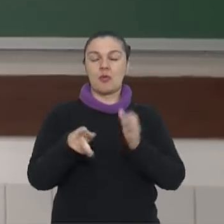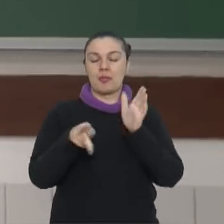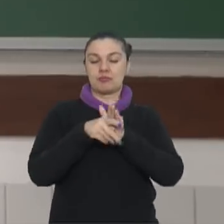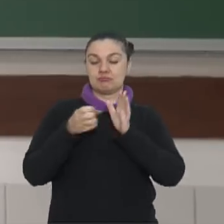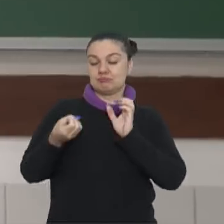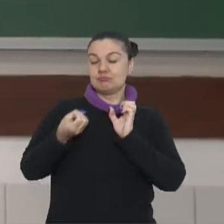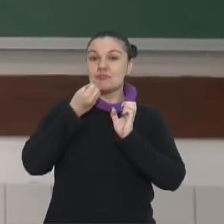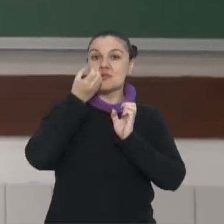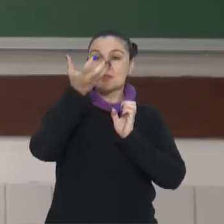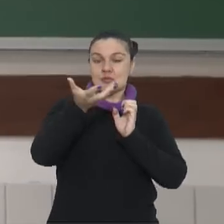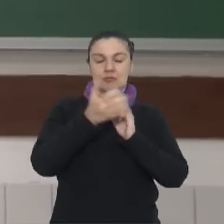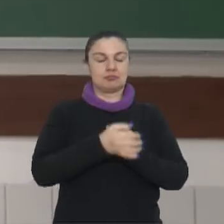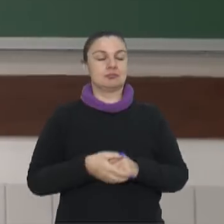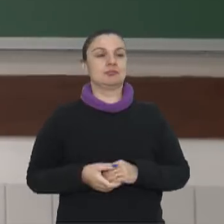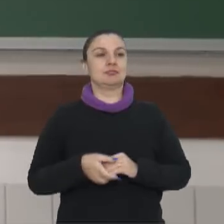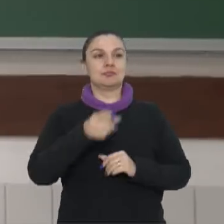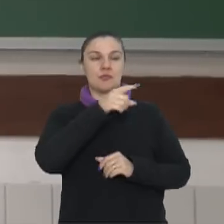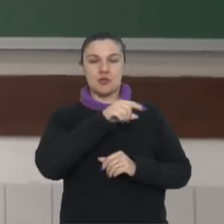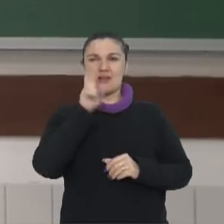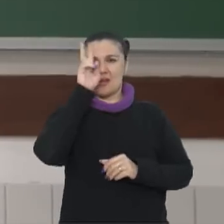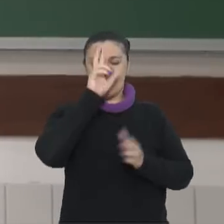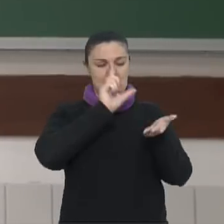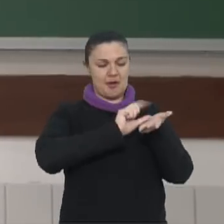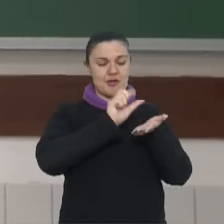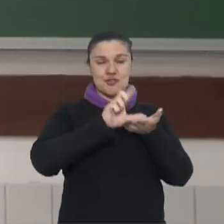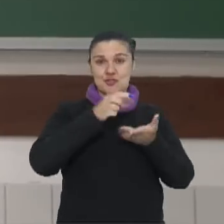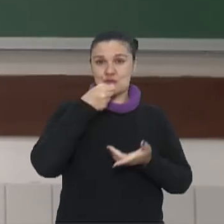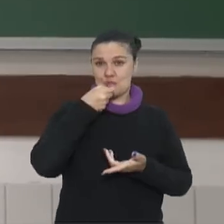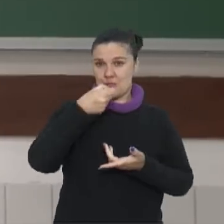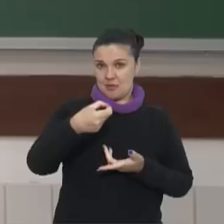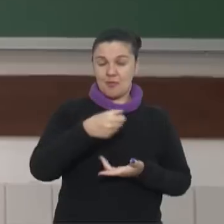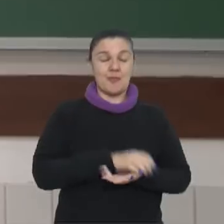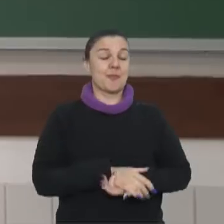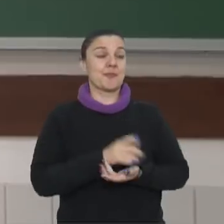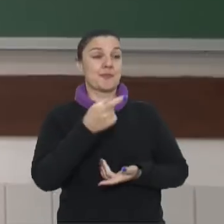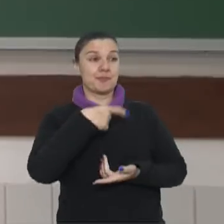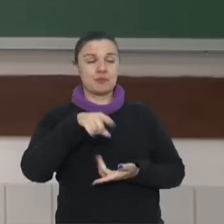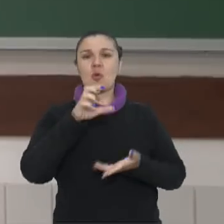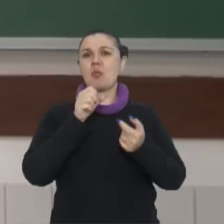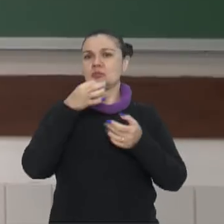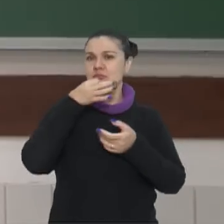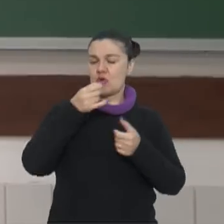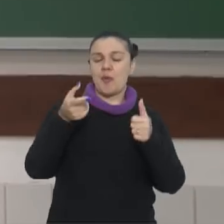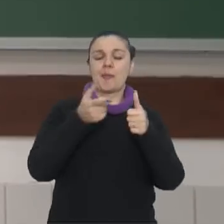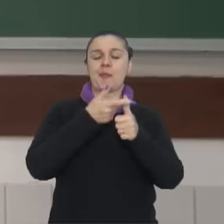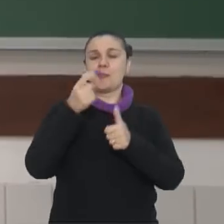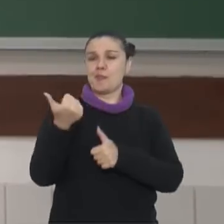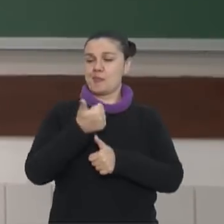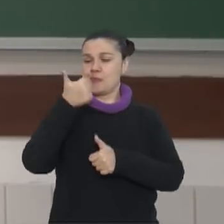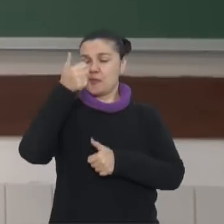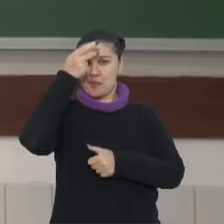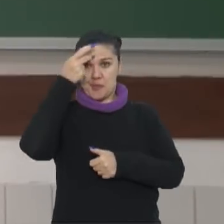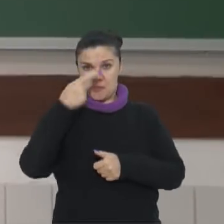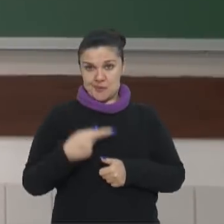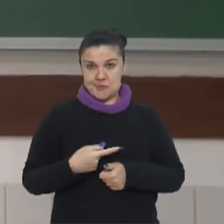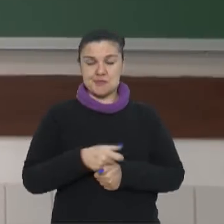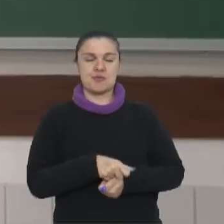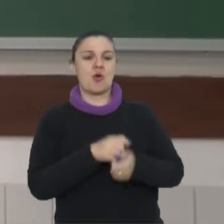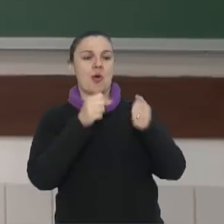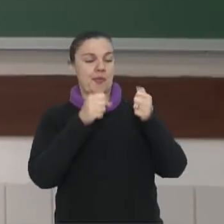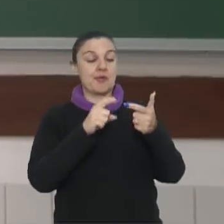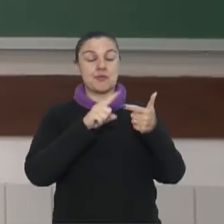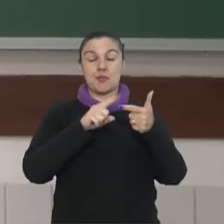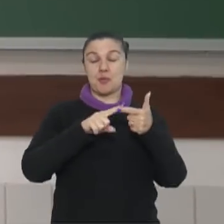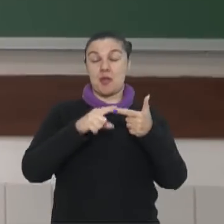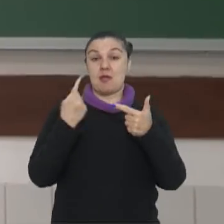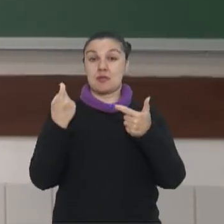discurso, né? A gente estudou artigo de opinião, então a gente estudou que o artigo de opinião eu posso usar a primeira pessoa, eu posso usar a primeira do